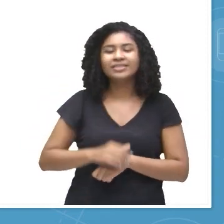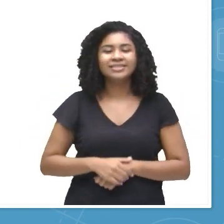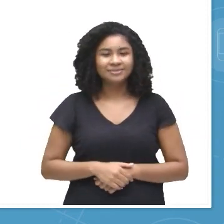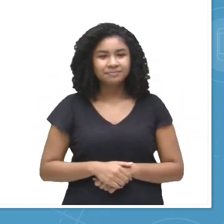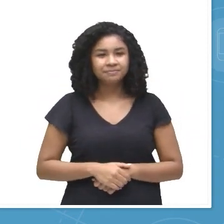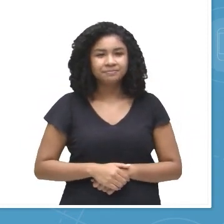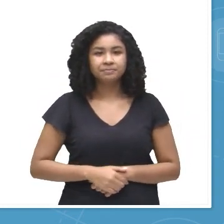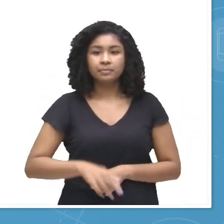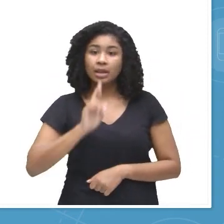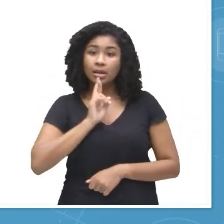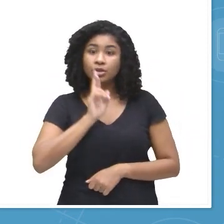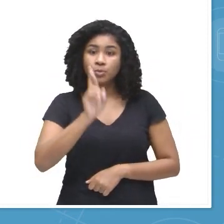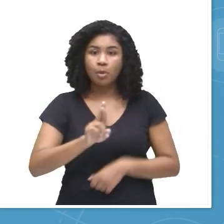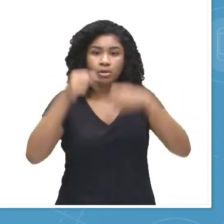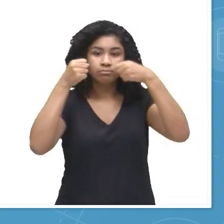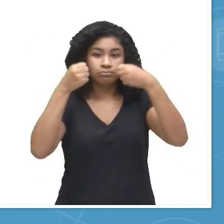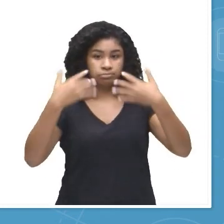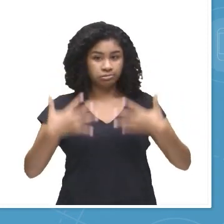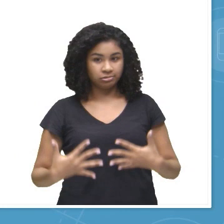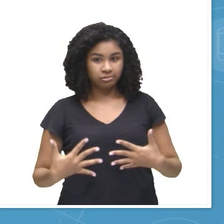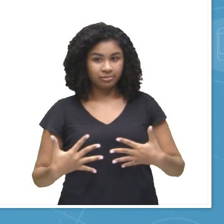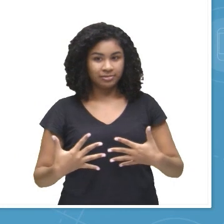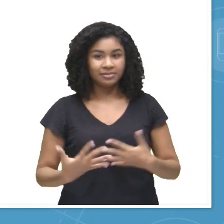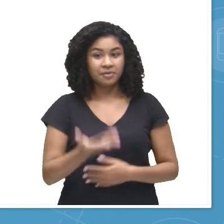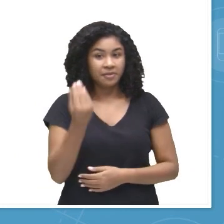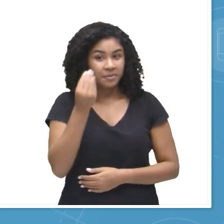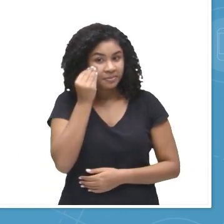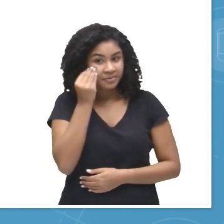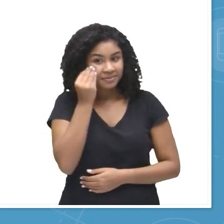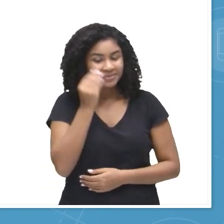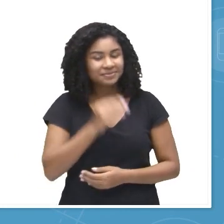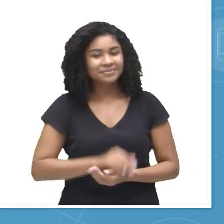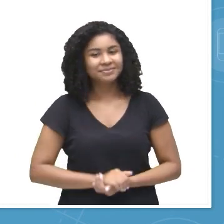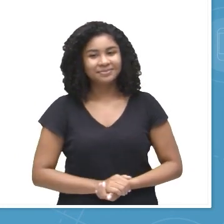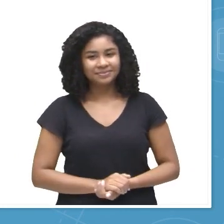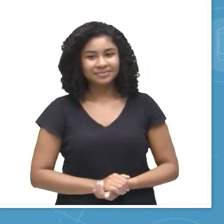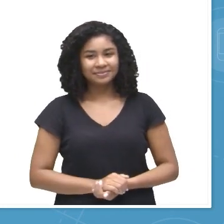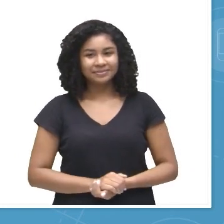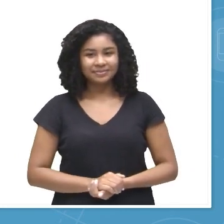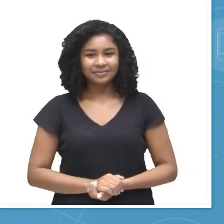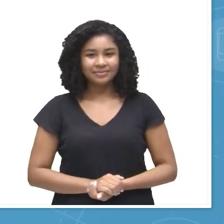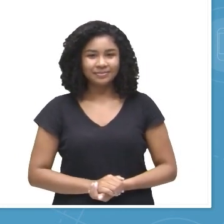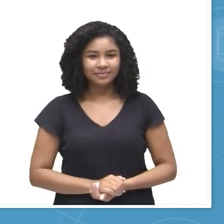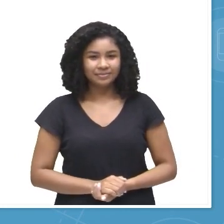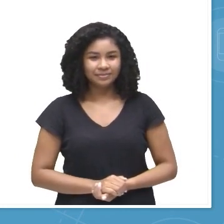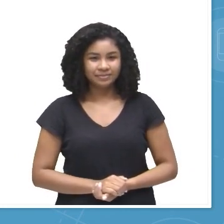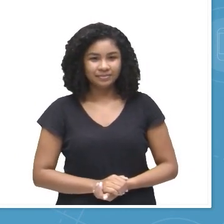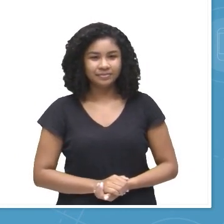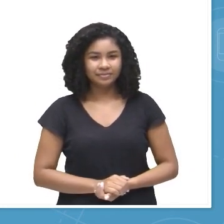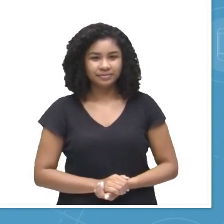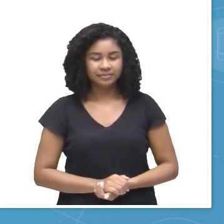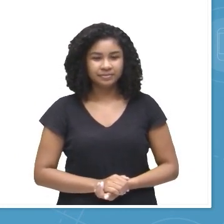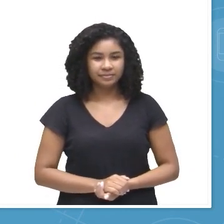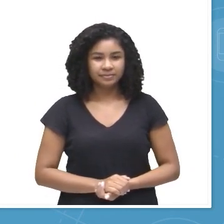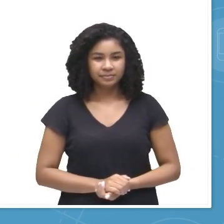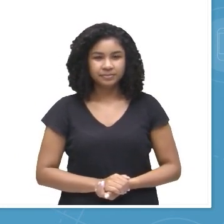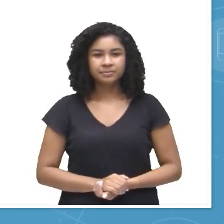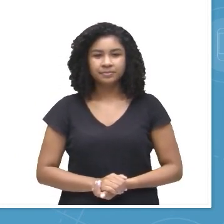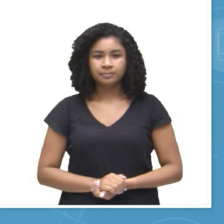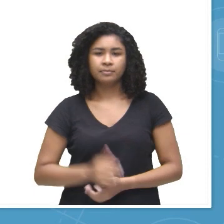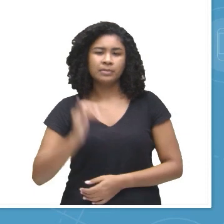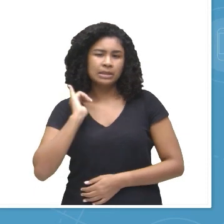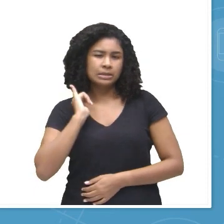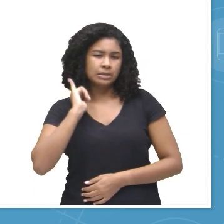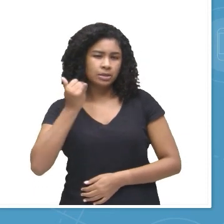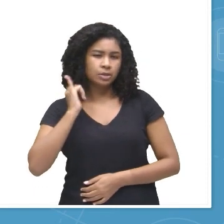lá no comentário da questão. Vamos lá. Este miniconto, ele dialoga com o